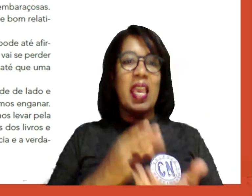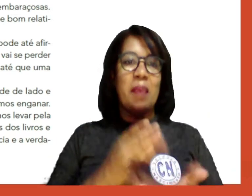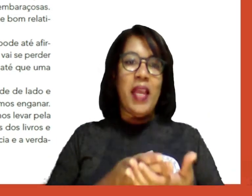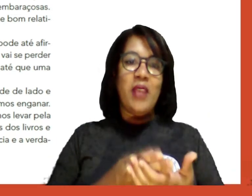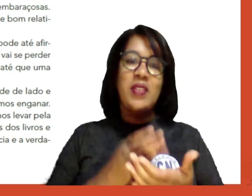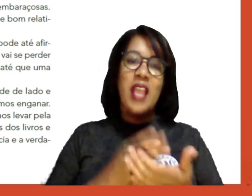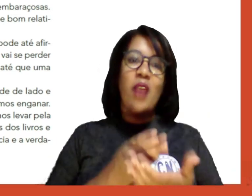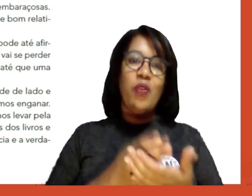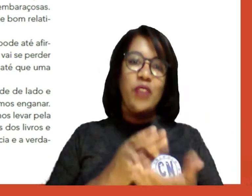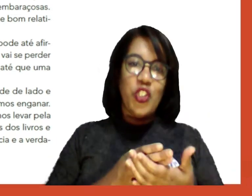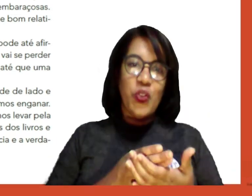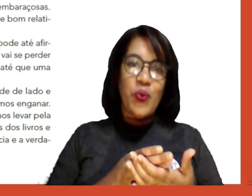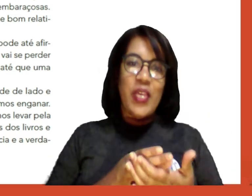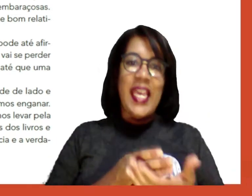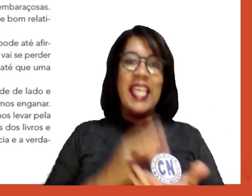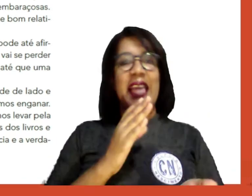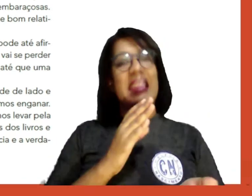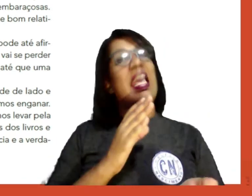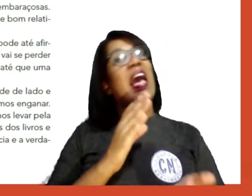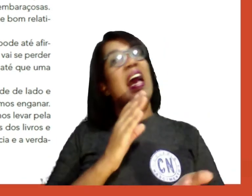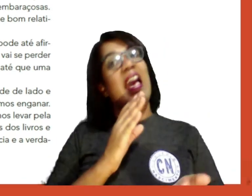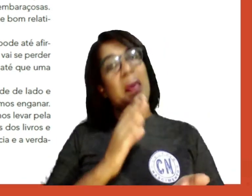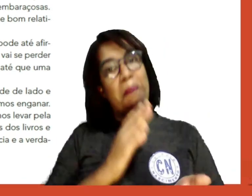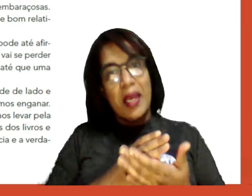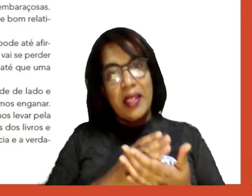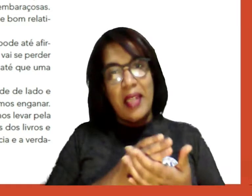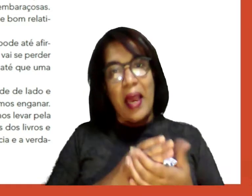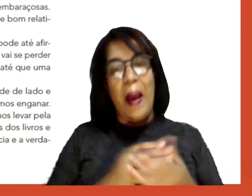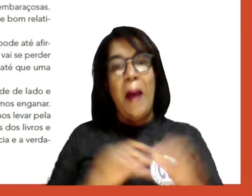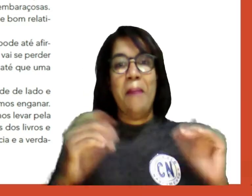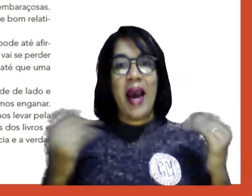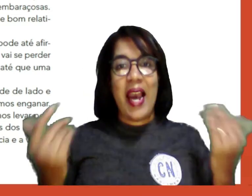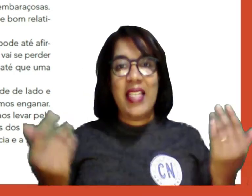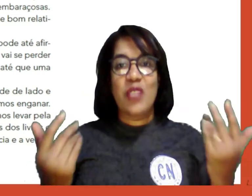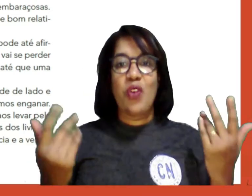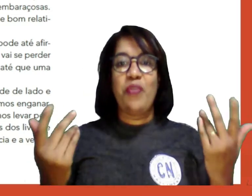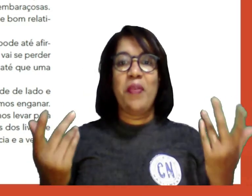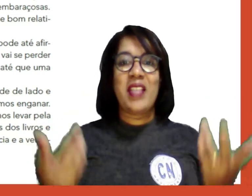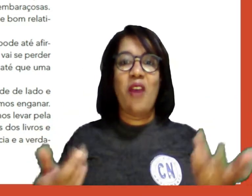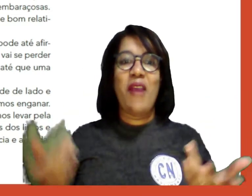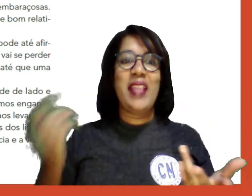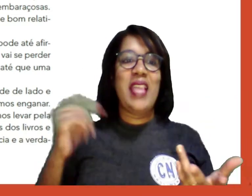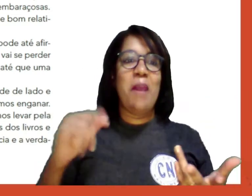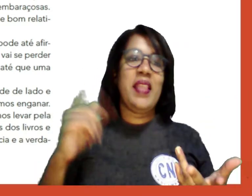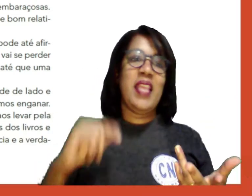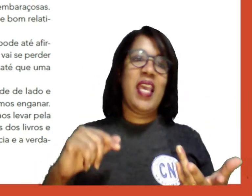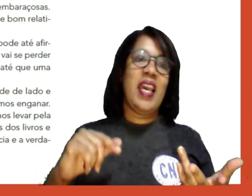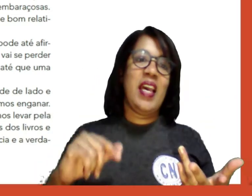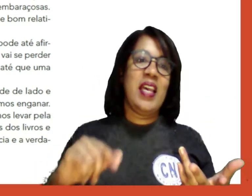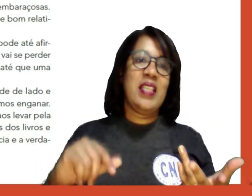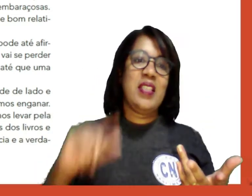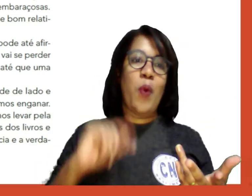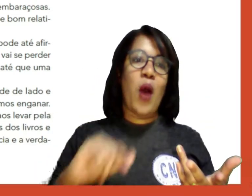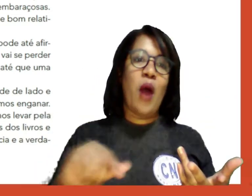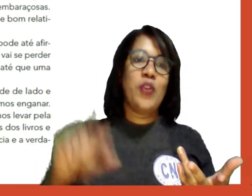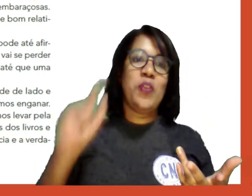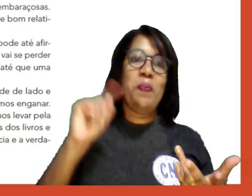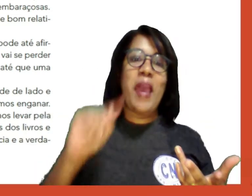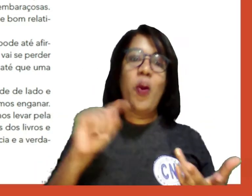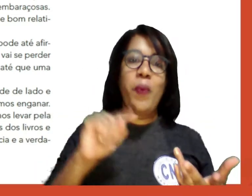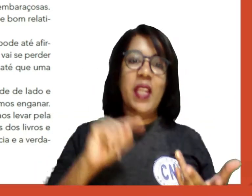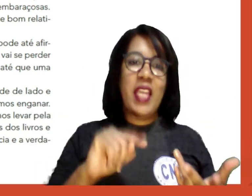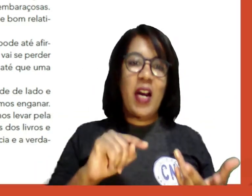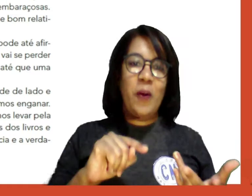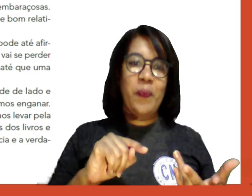afirmar em pleno século XXI que a Terra é plana, mas a sua afirmação vai depender, se por